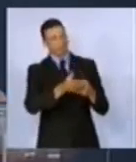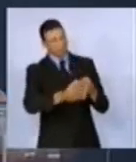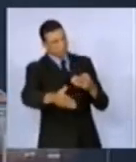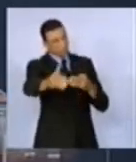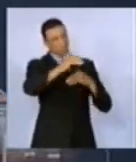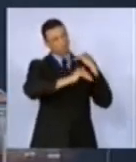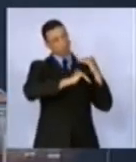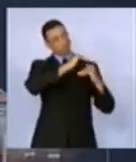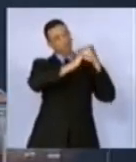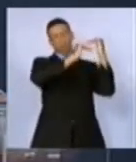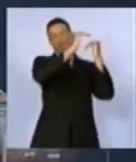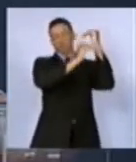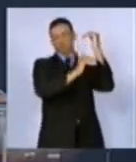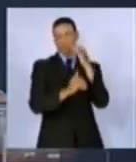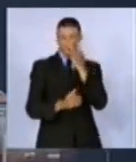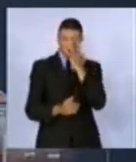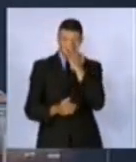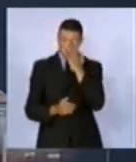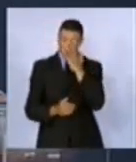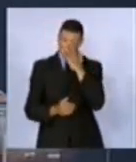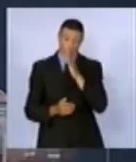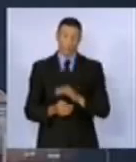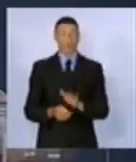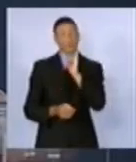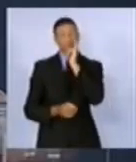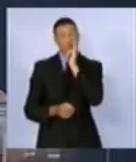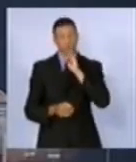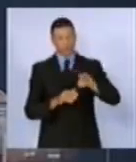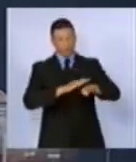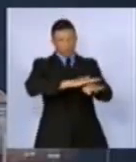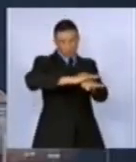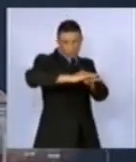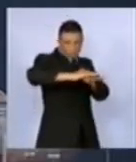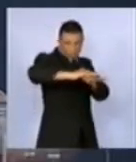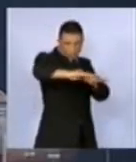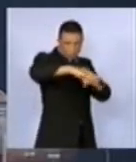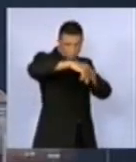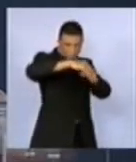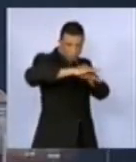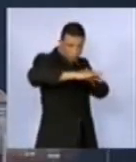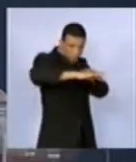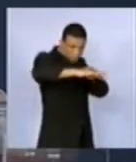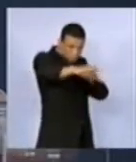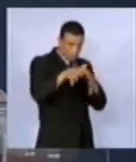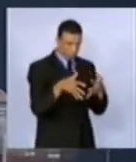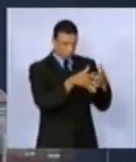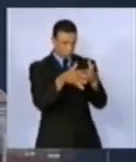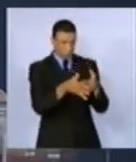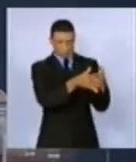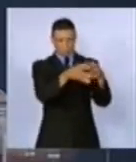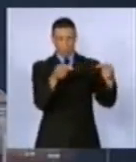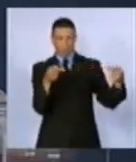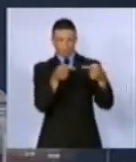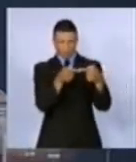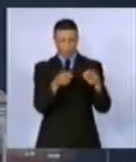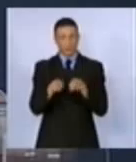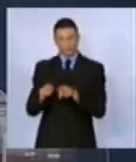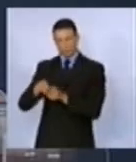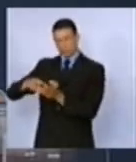puderam escolher áreas e áreas já propícias áreas planas para poder mecanizar tanto é que o nosso sindicato apoiou em